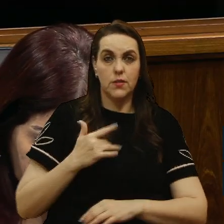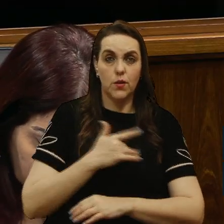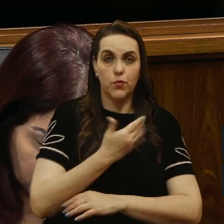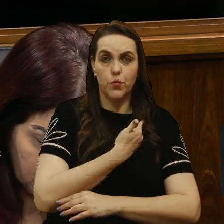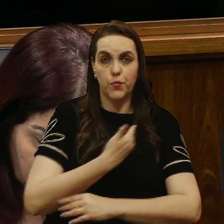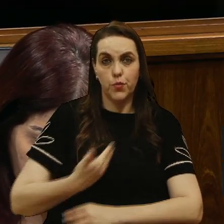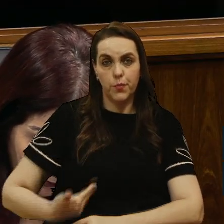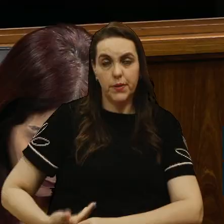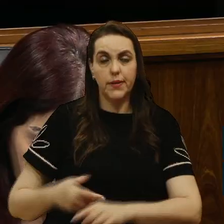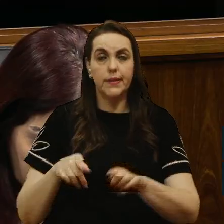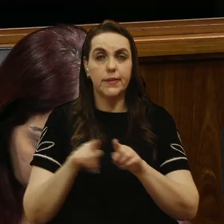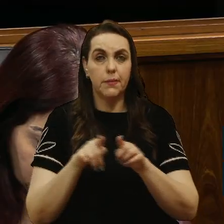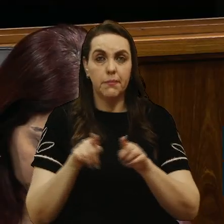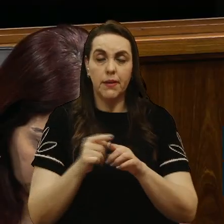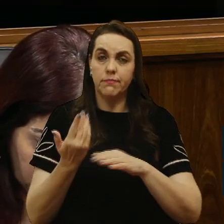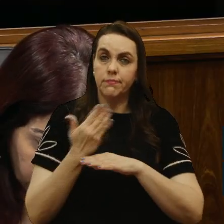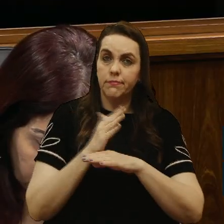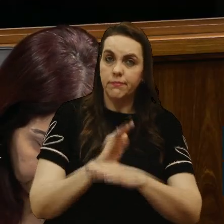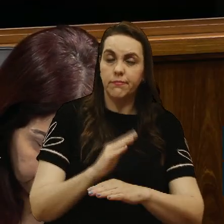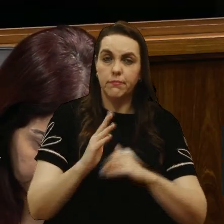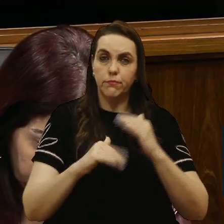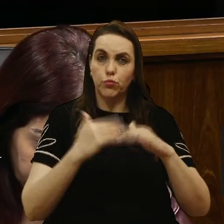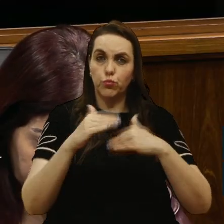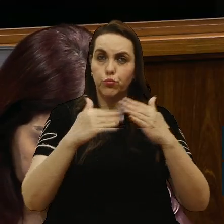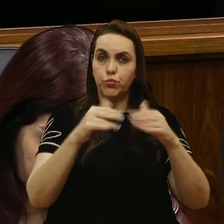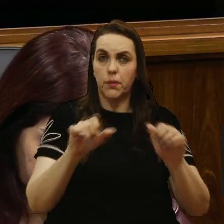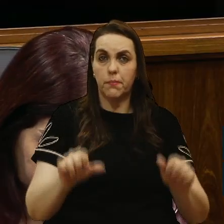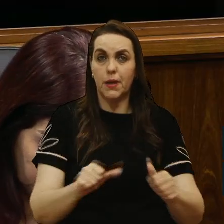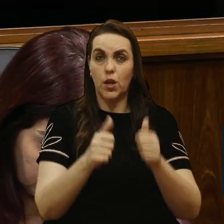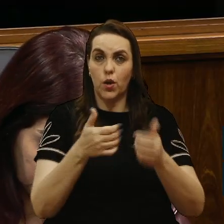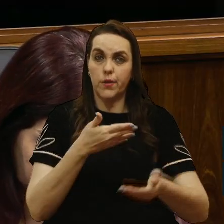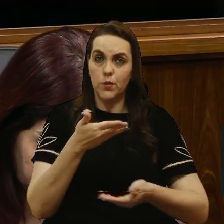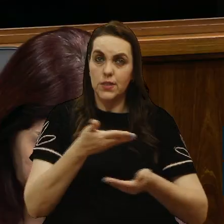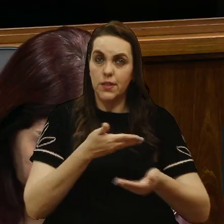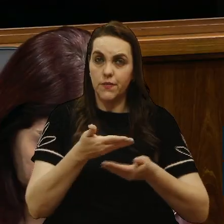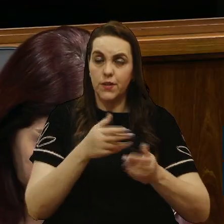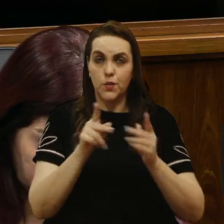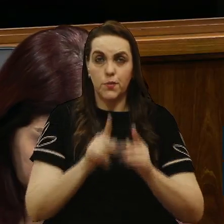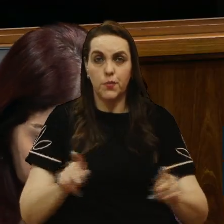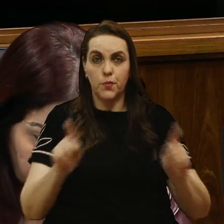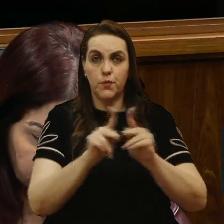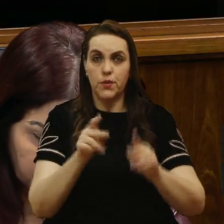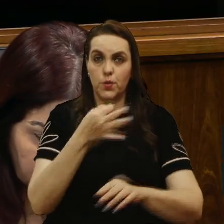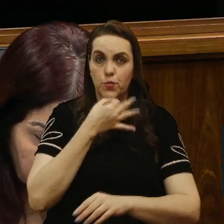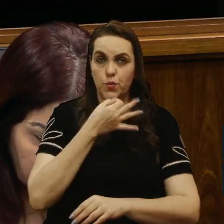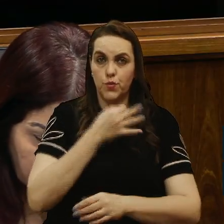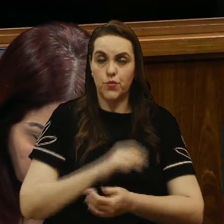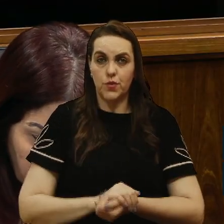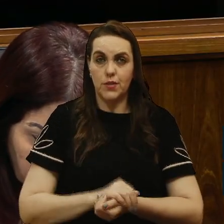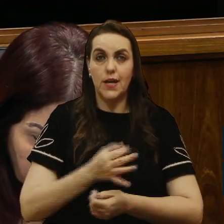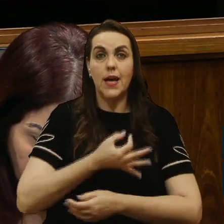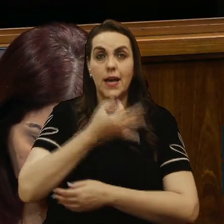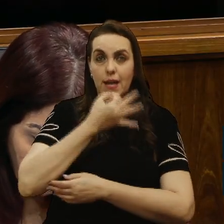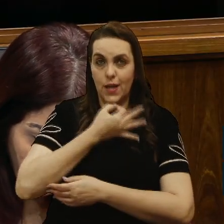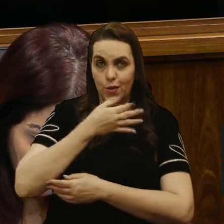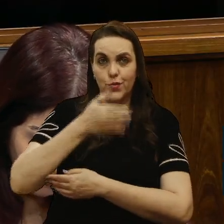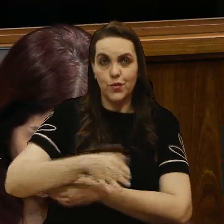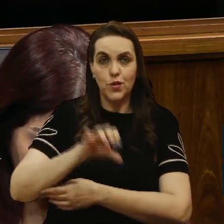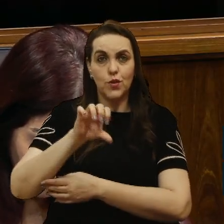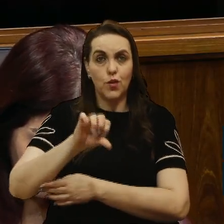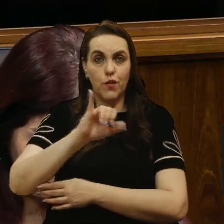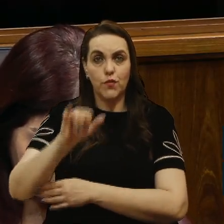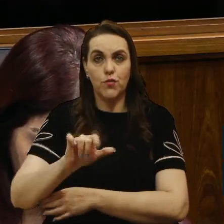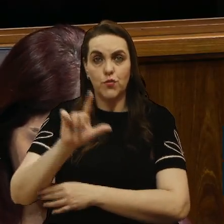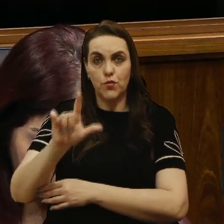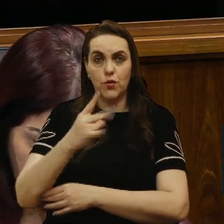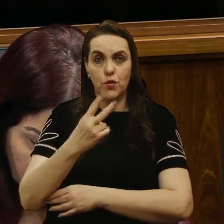pública e contribuindo para o aprimoramento dos serviços prestados à população de Caxias do Sul. Caxias do Sul, 9 de julho